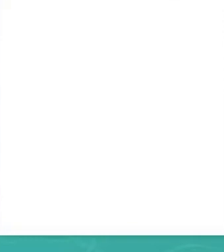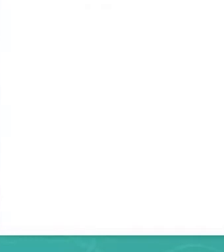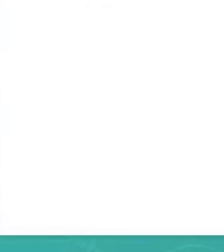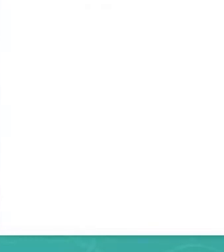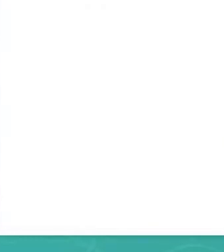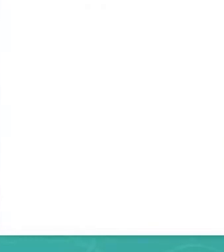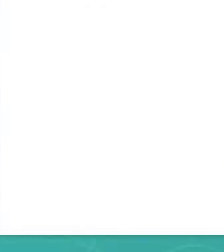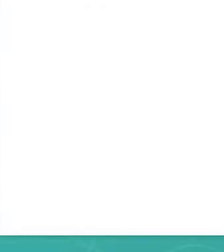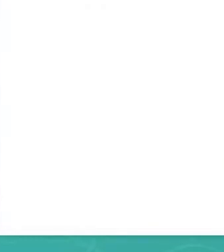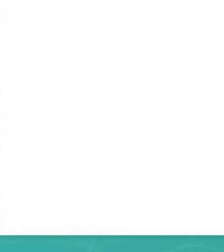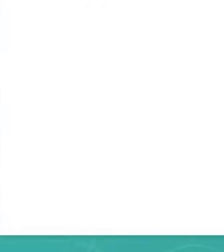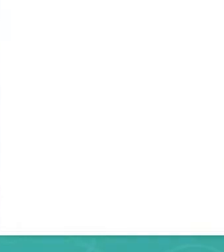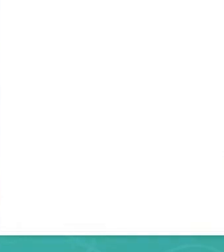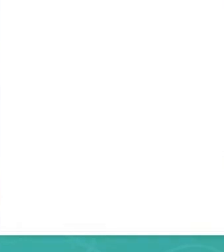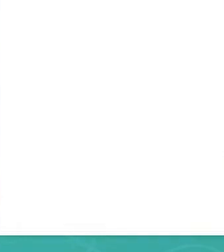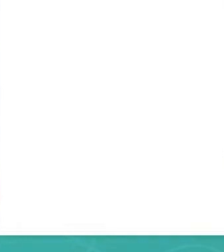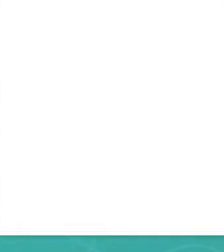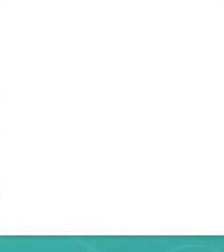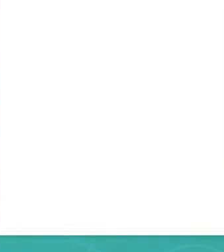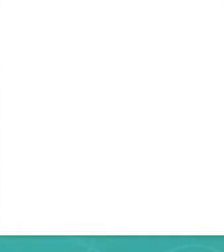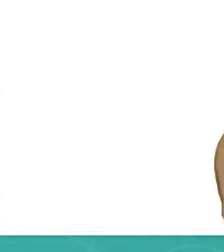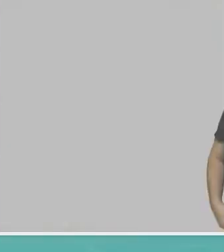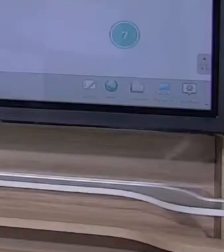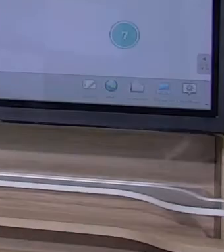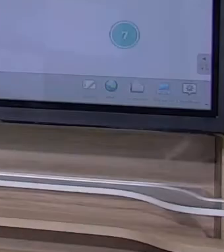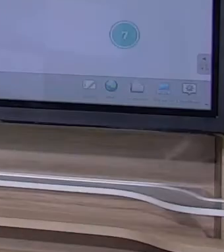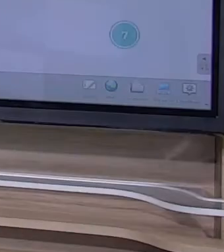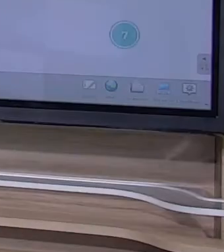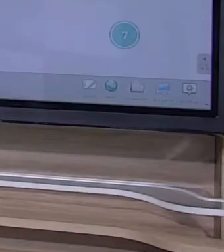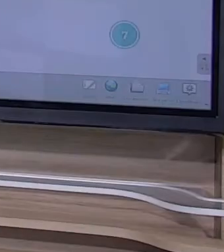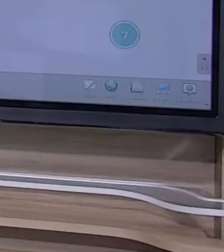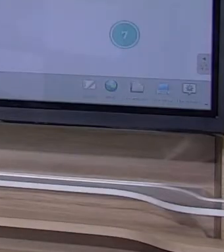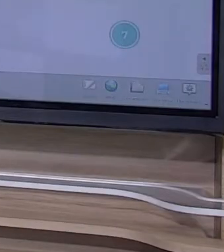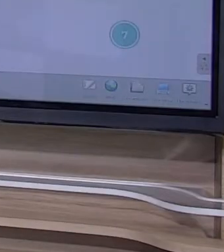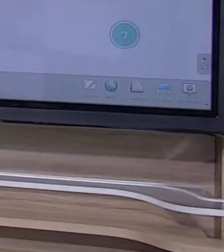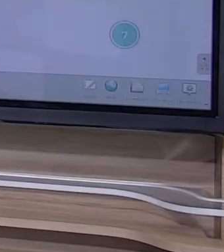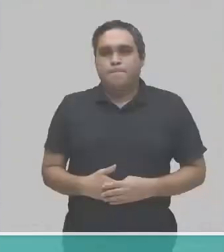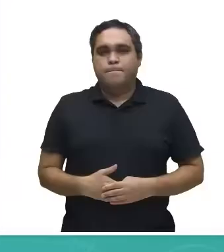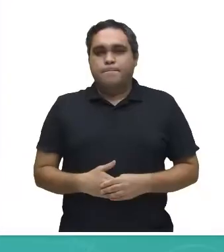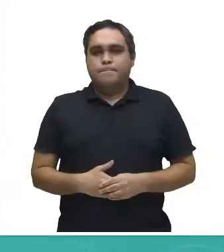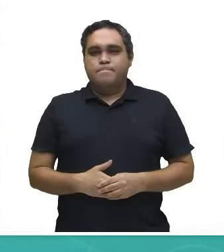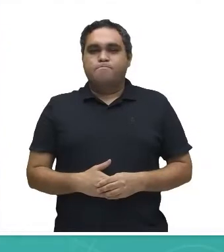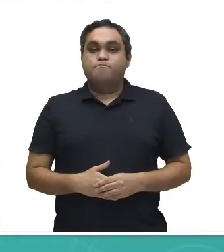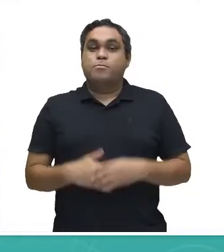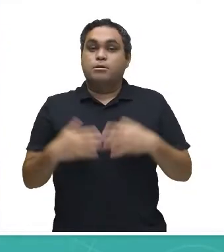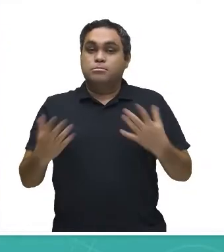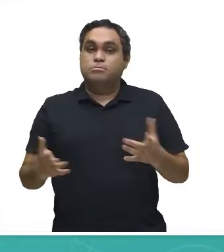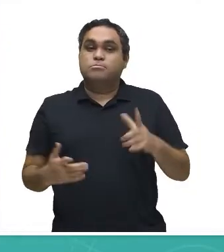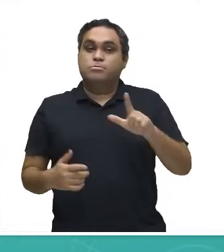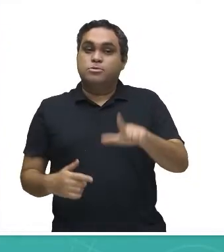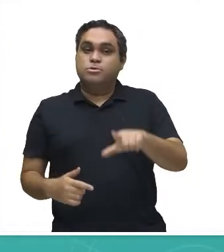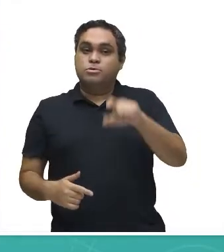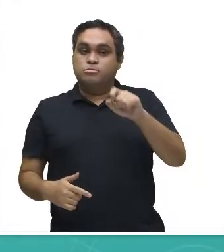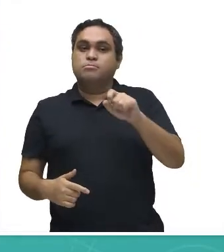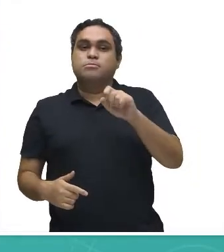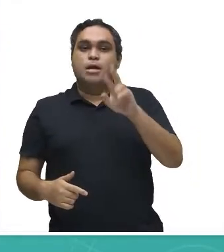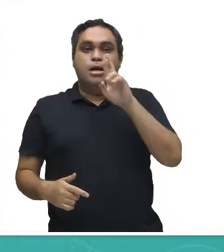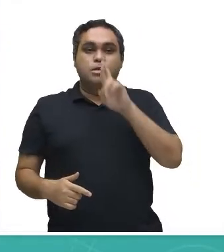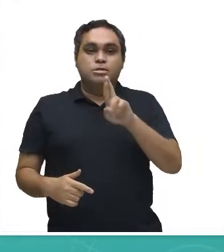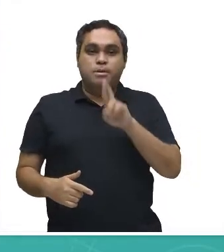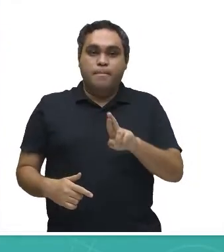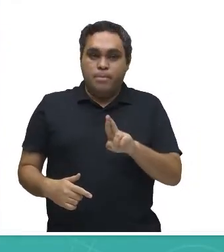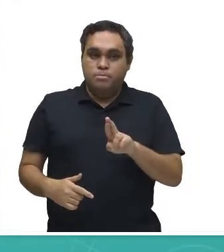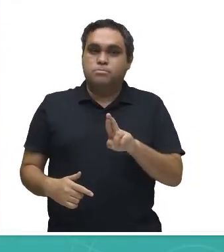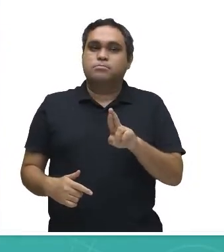Então vamos lá, também uma questão super tranquila, né? Assinale a alternativa que contém uma personalidade afrodescendente, dessa